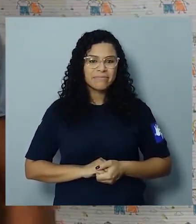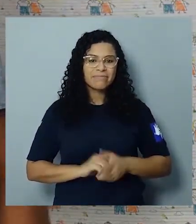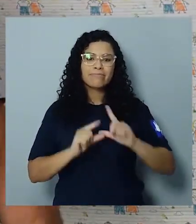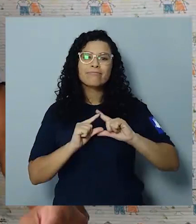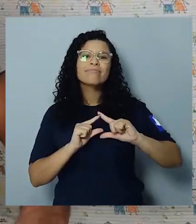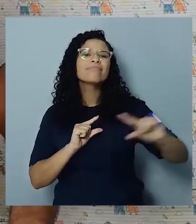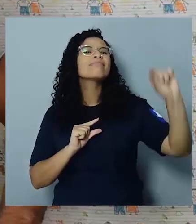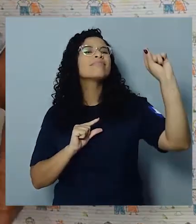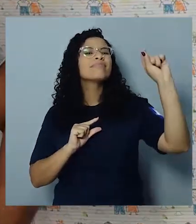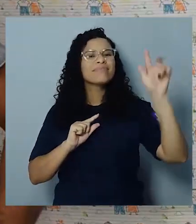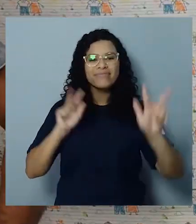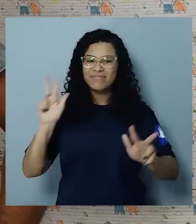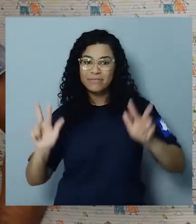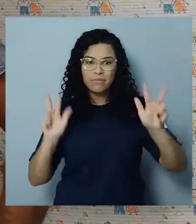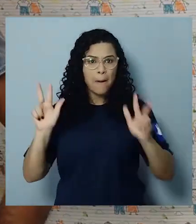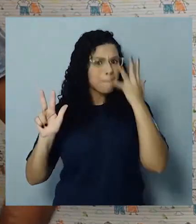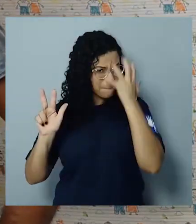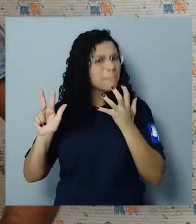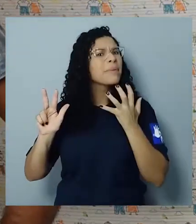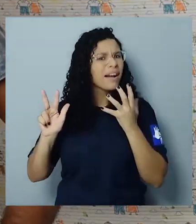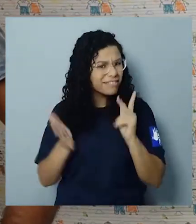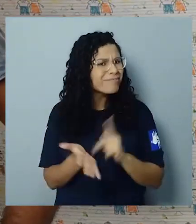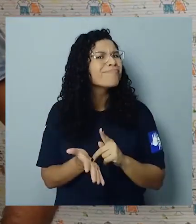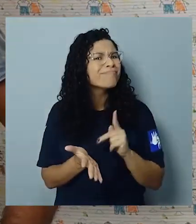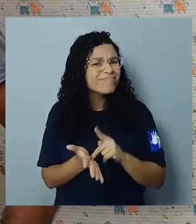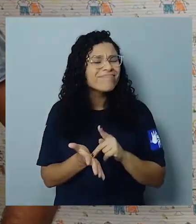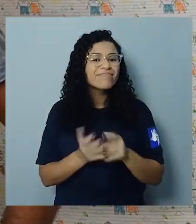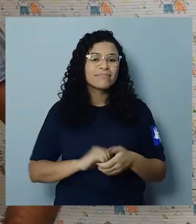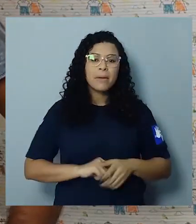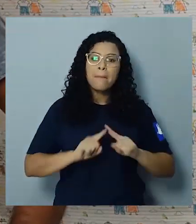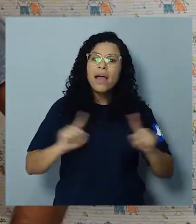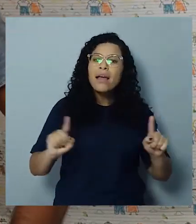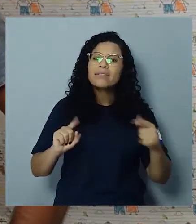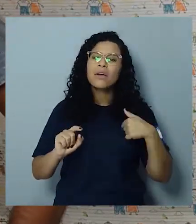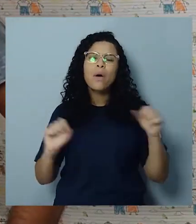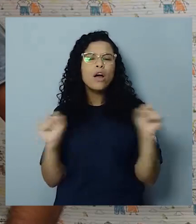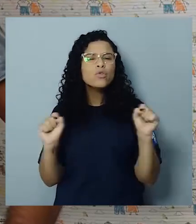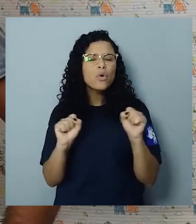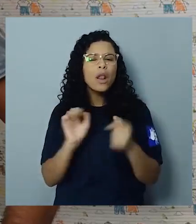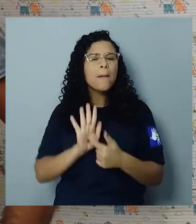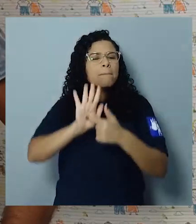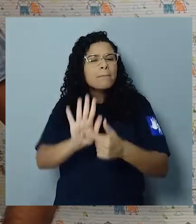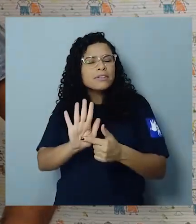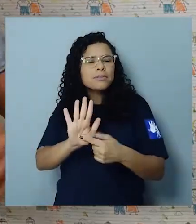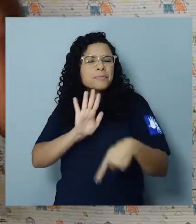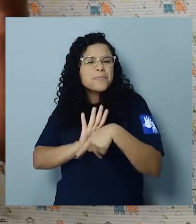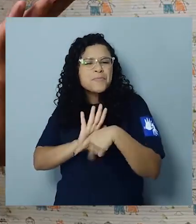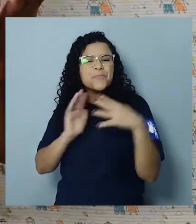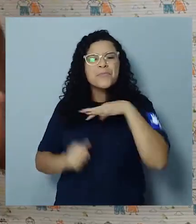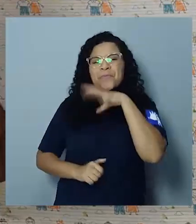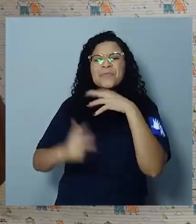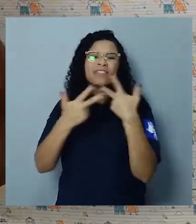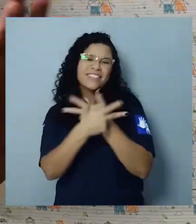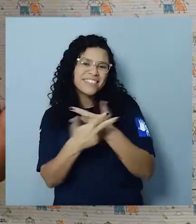me lá se foi a dona lagartixa vai para essa amiga não pessoal mas eu adorei a apresentação deles